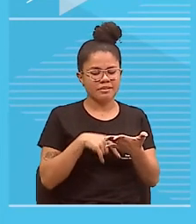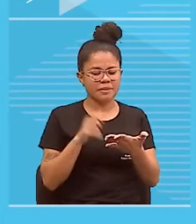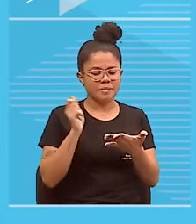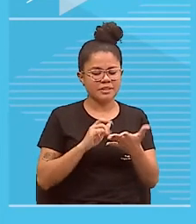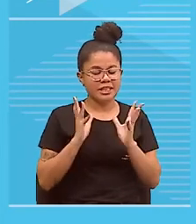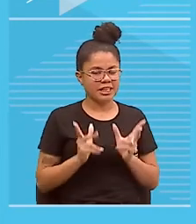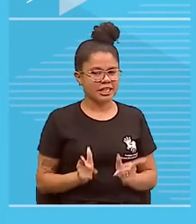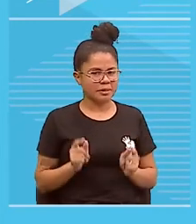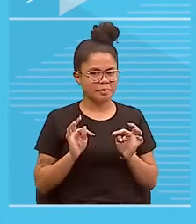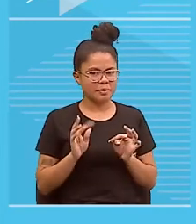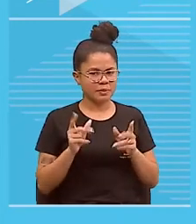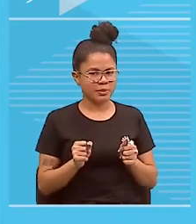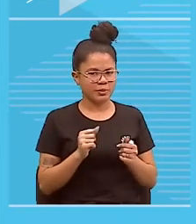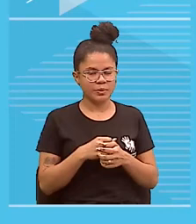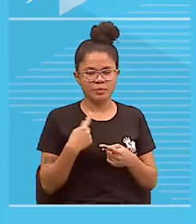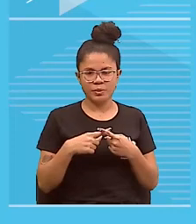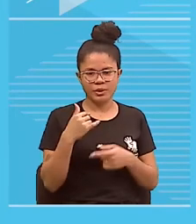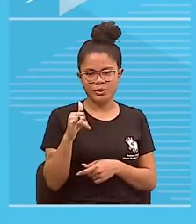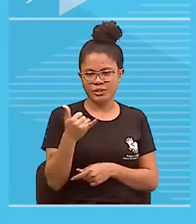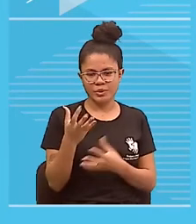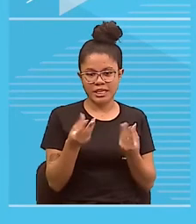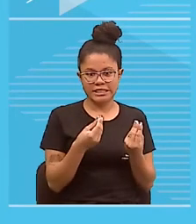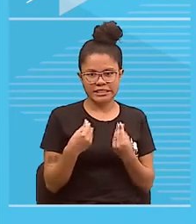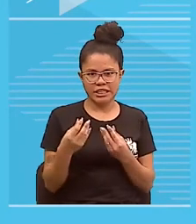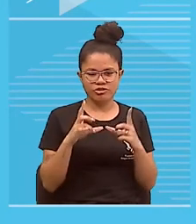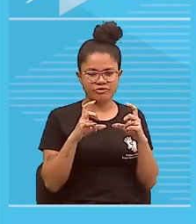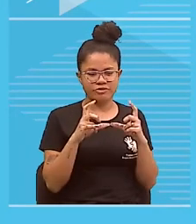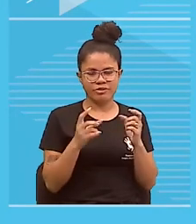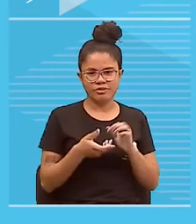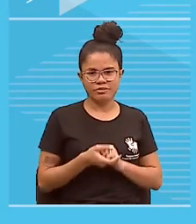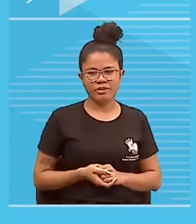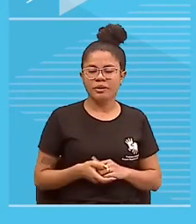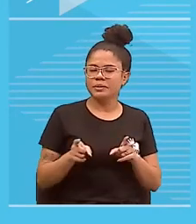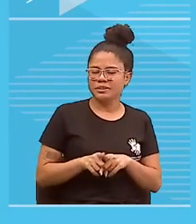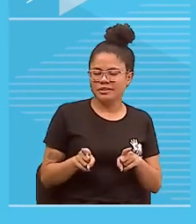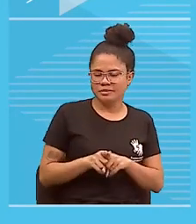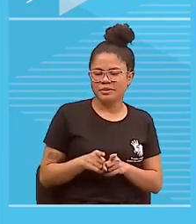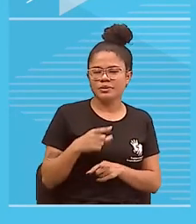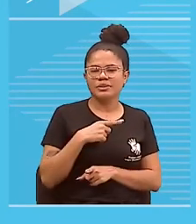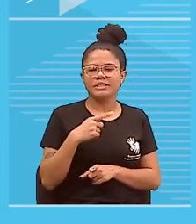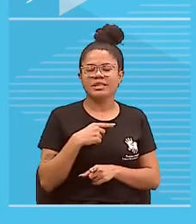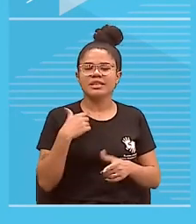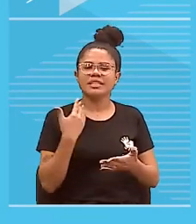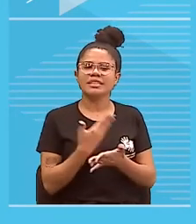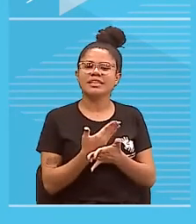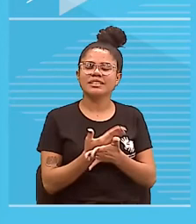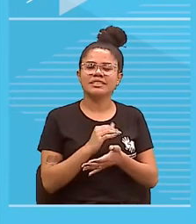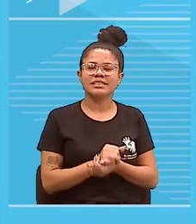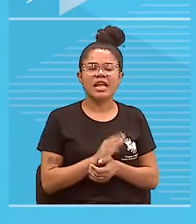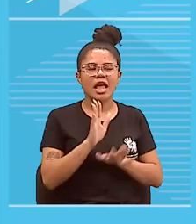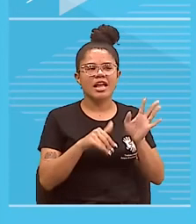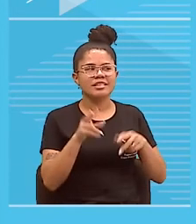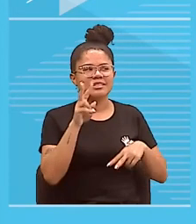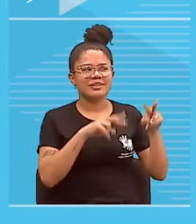limpar tudo que o celular não aguenta mais gente eu também faço isso nas aulas eu tô assistindo